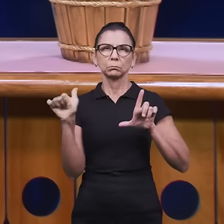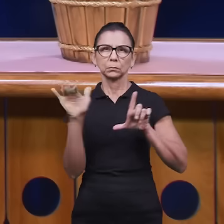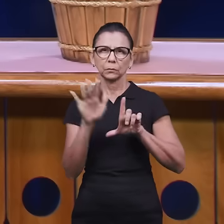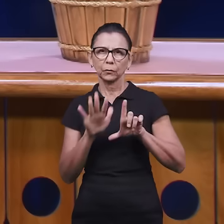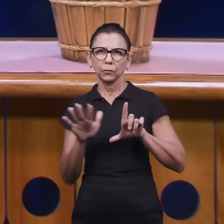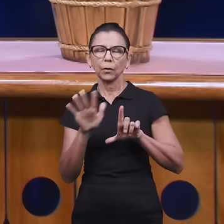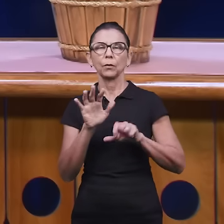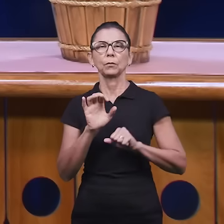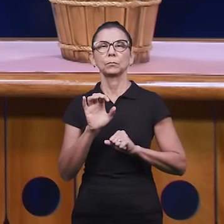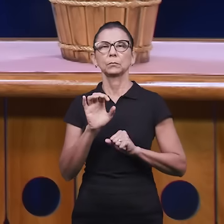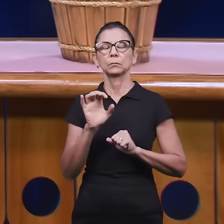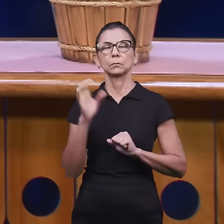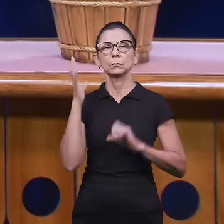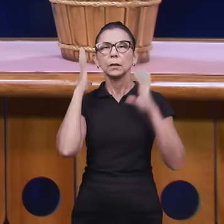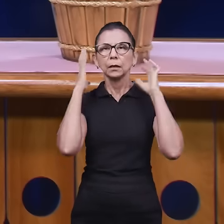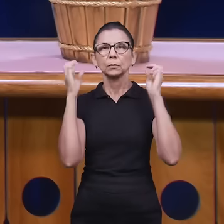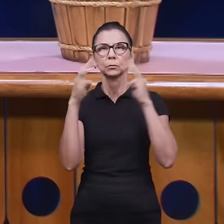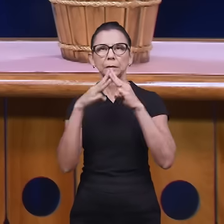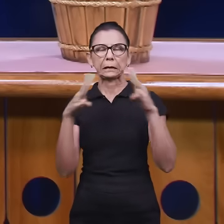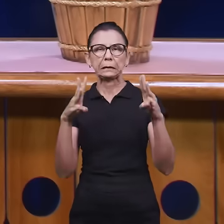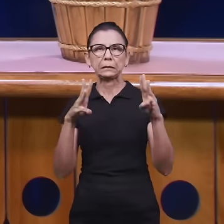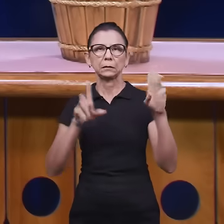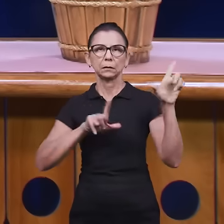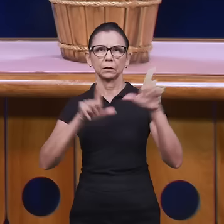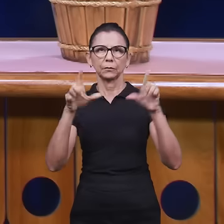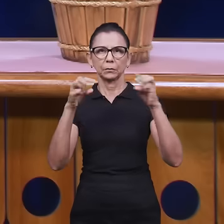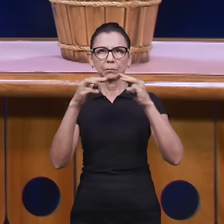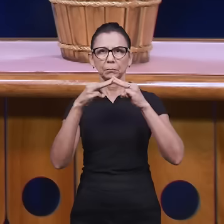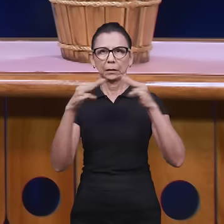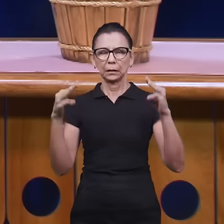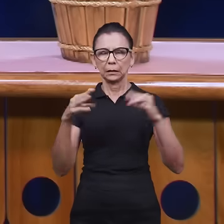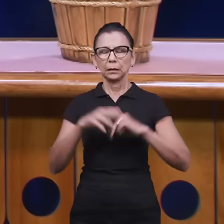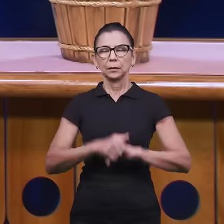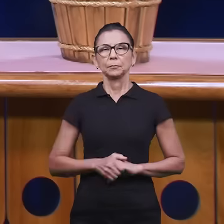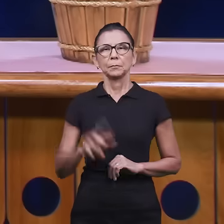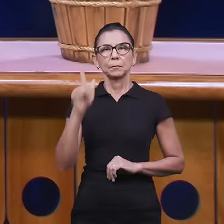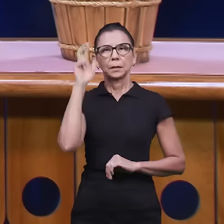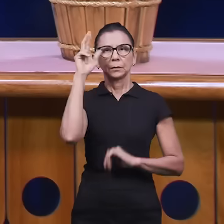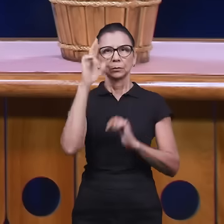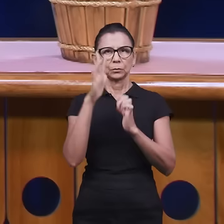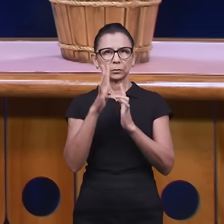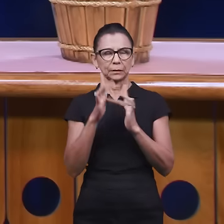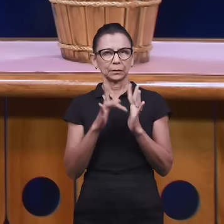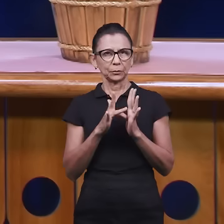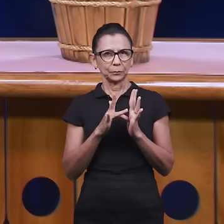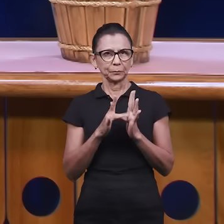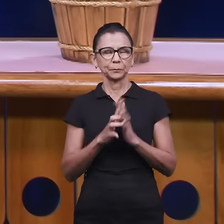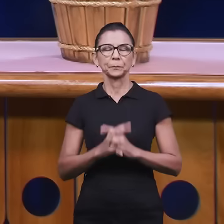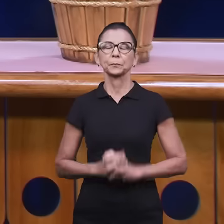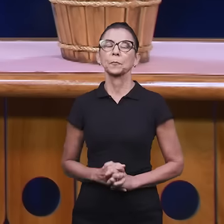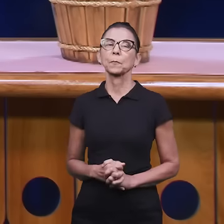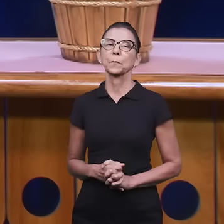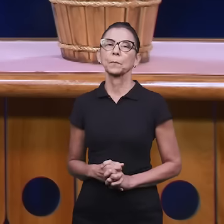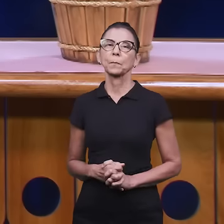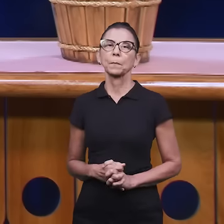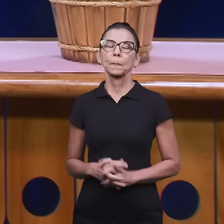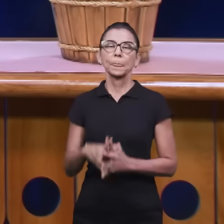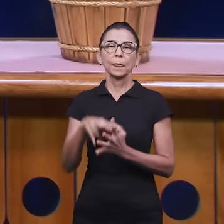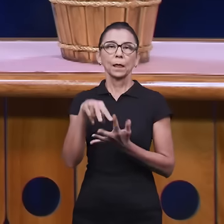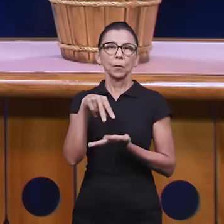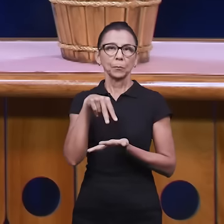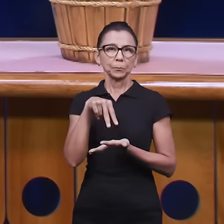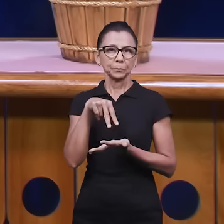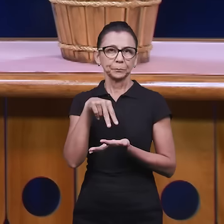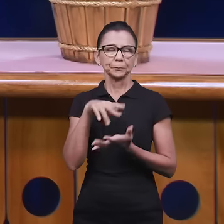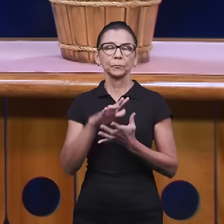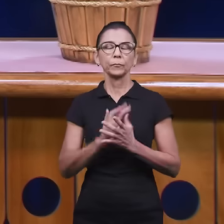outras plataformas, Rádio Manaim, TV Web, com a paz do Senhor. Nós vamos colocar nesta